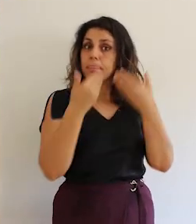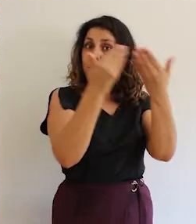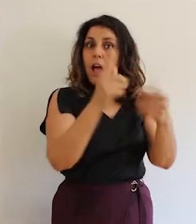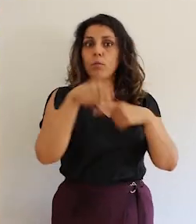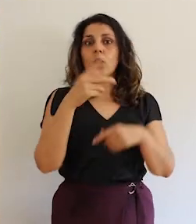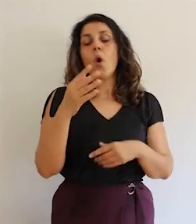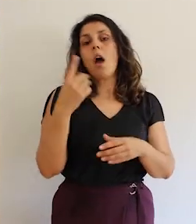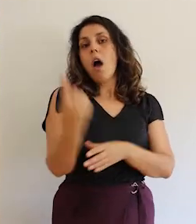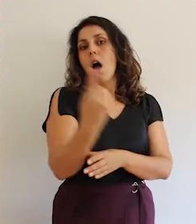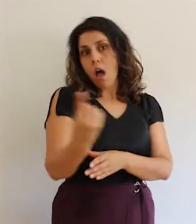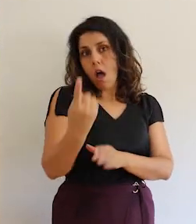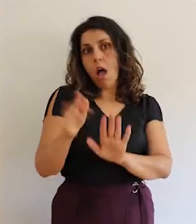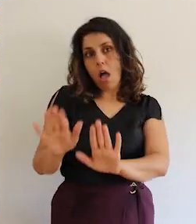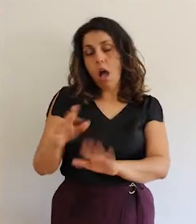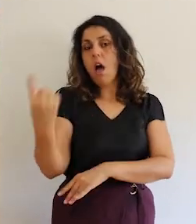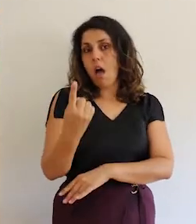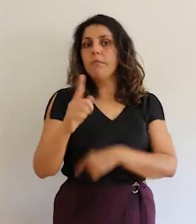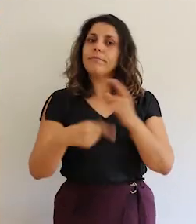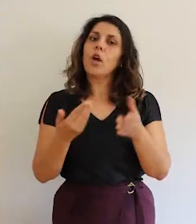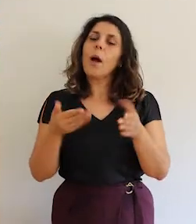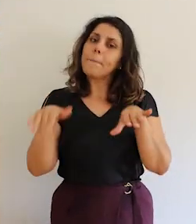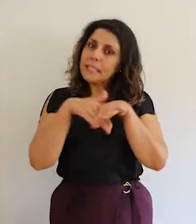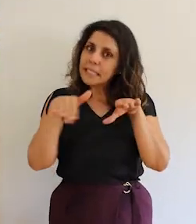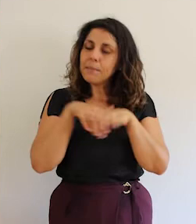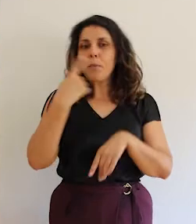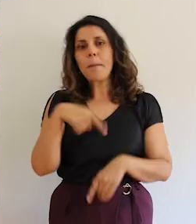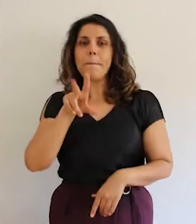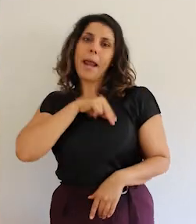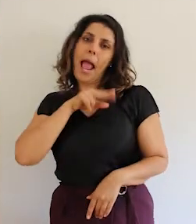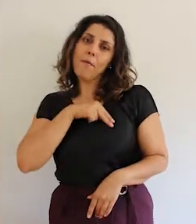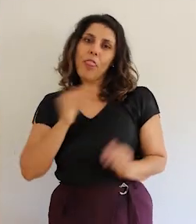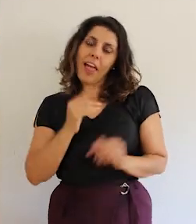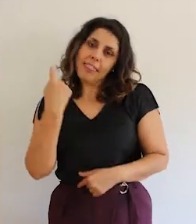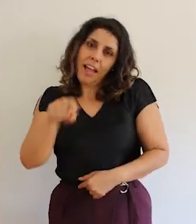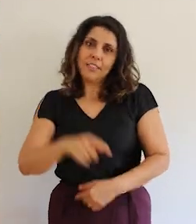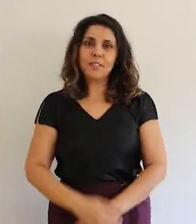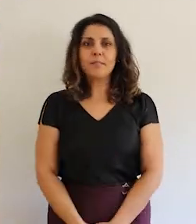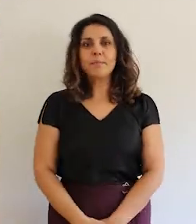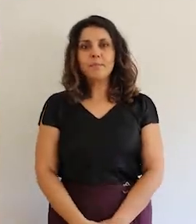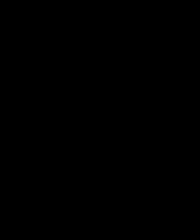colocada em quarentena. Colabora e traz o miminho de participação.